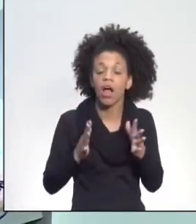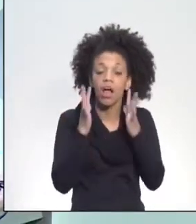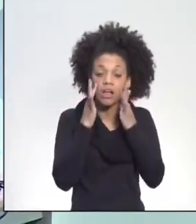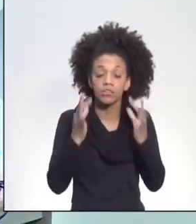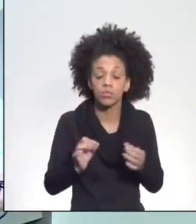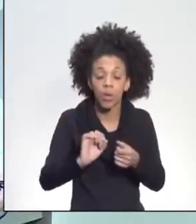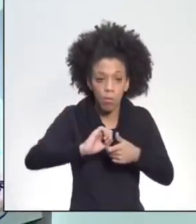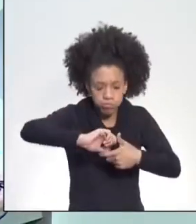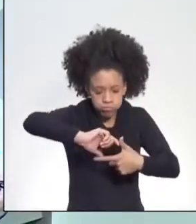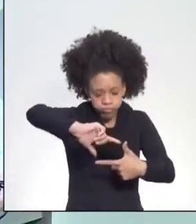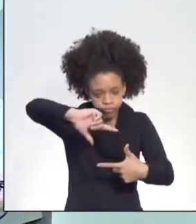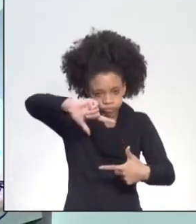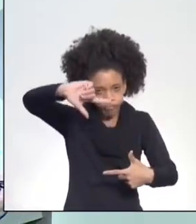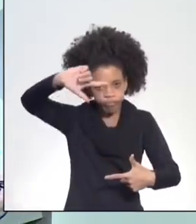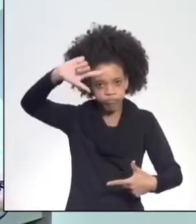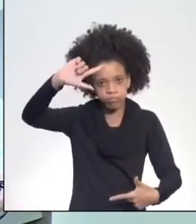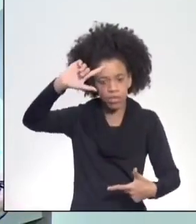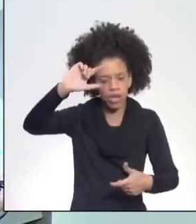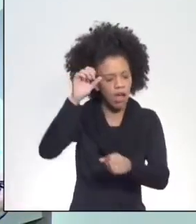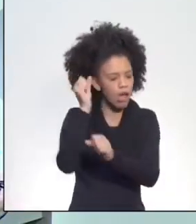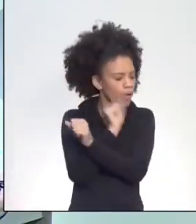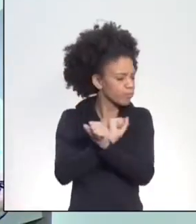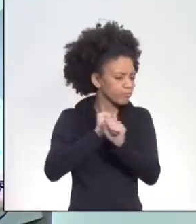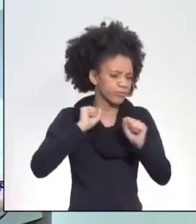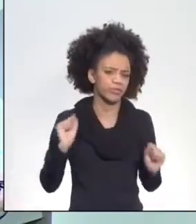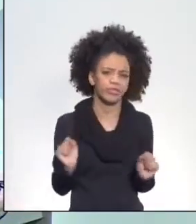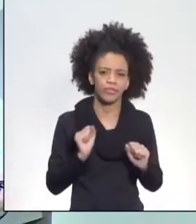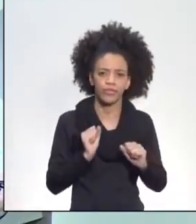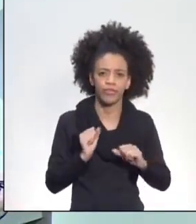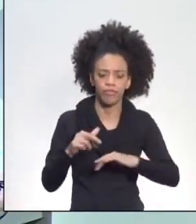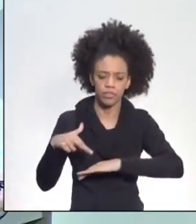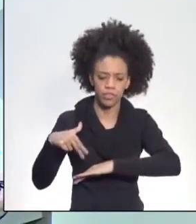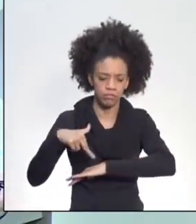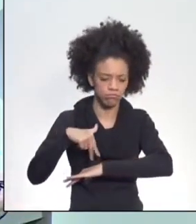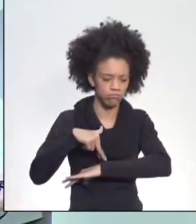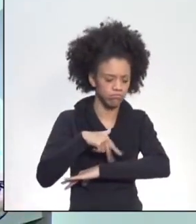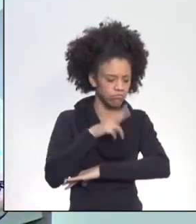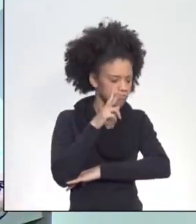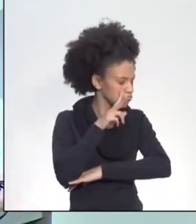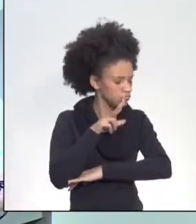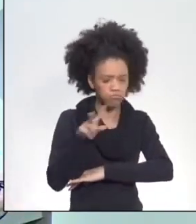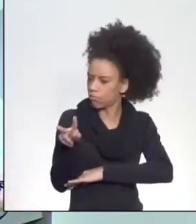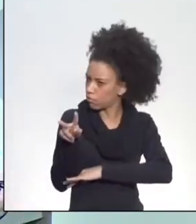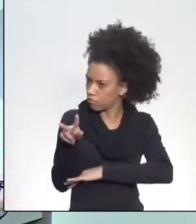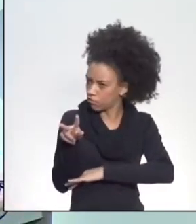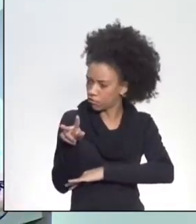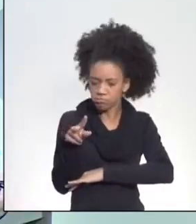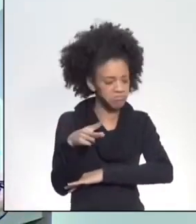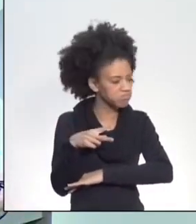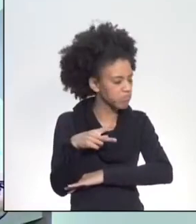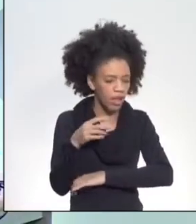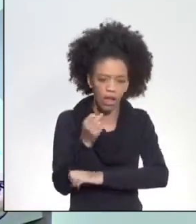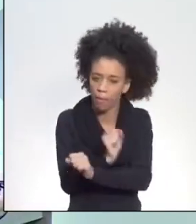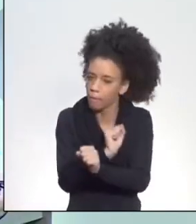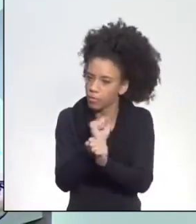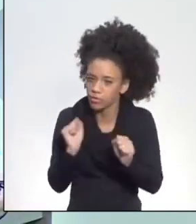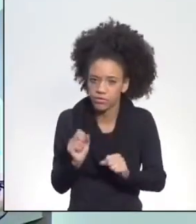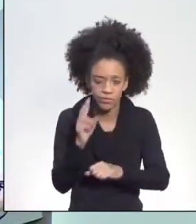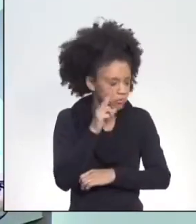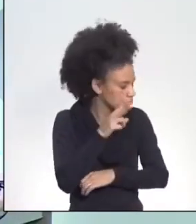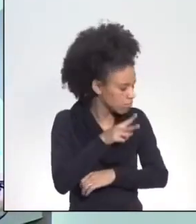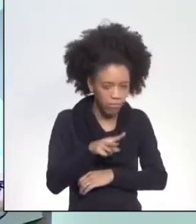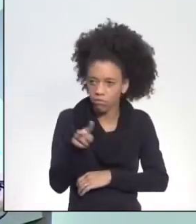da dimensão dele. É impossível você passar por uma parede grafitada e o seu olhar não se